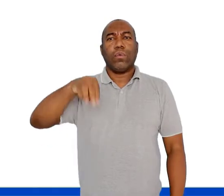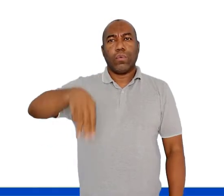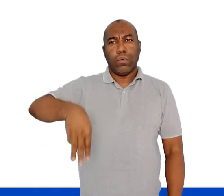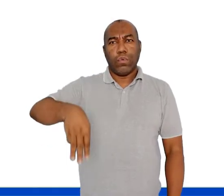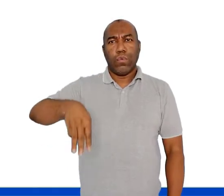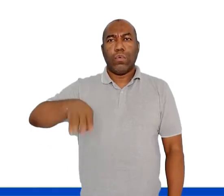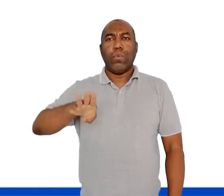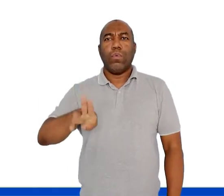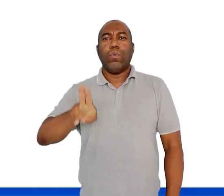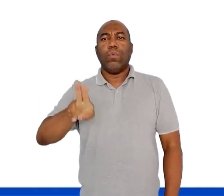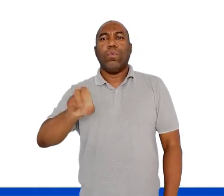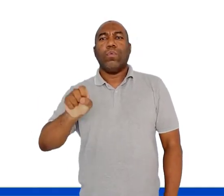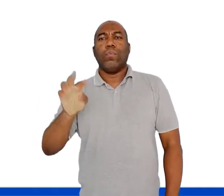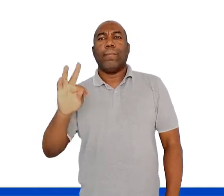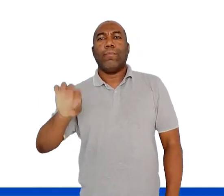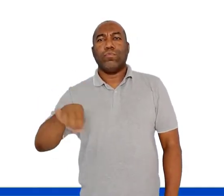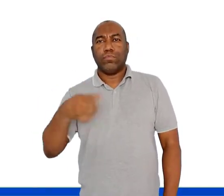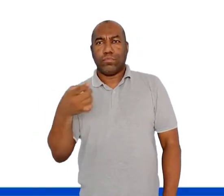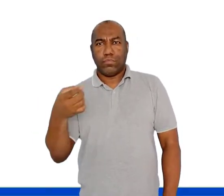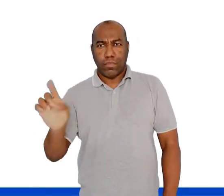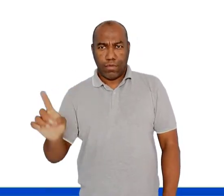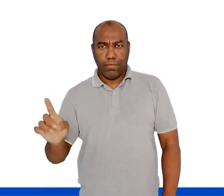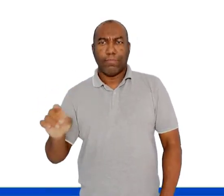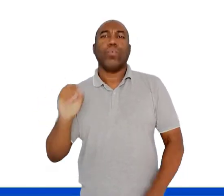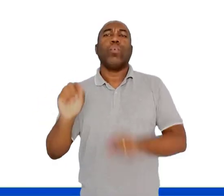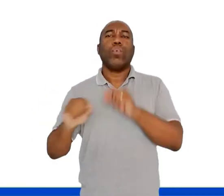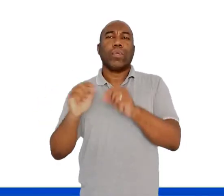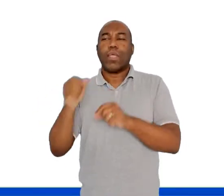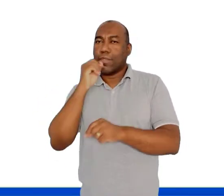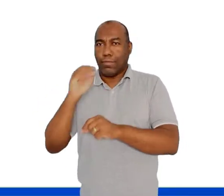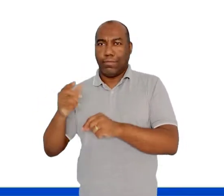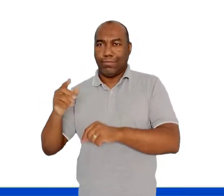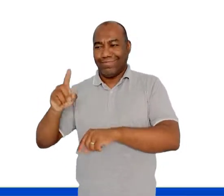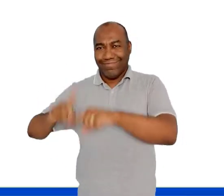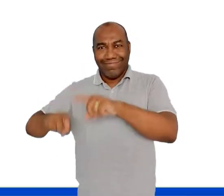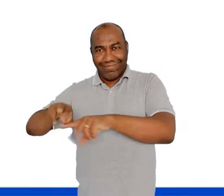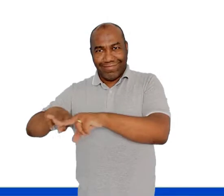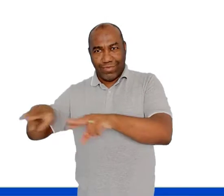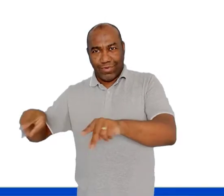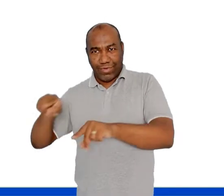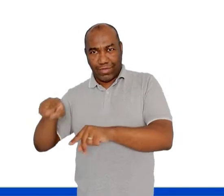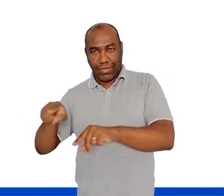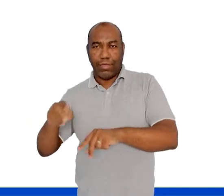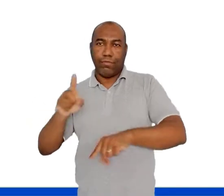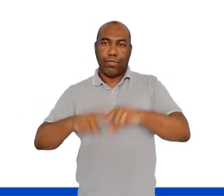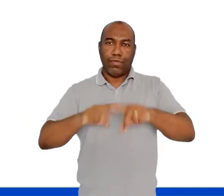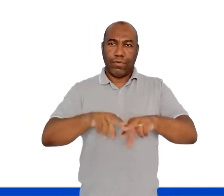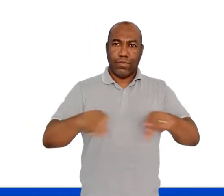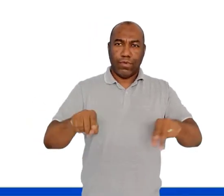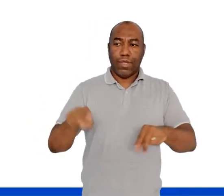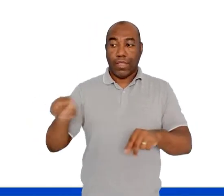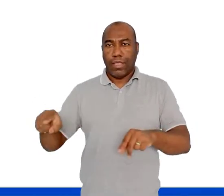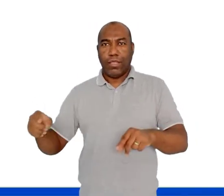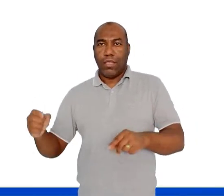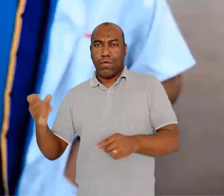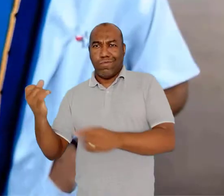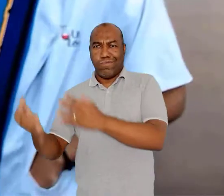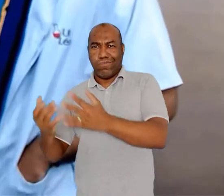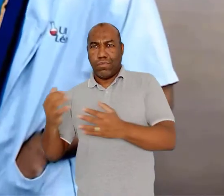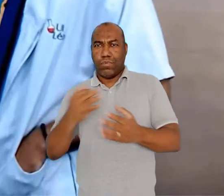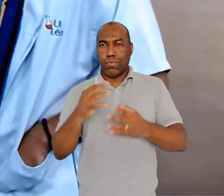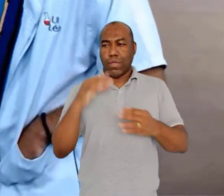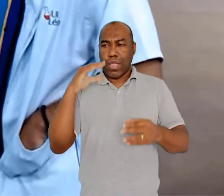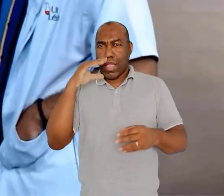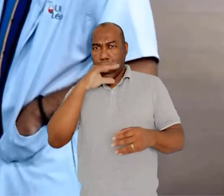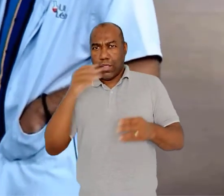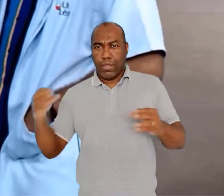combustível e comburente, onde acontece uma liberação de energia na forma de calor. Tá até redundante de tanto eu falar liberar calor exotérmico,